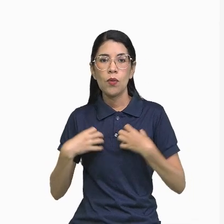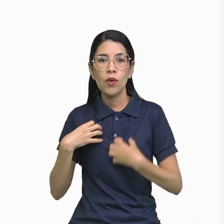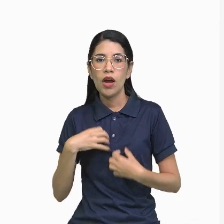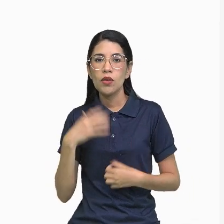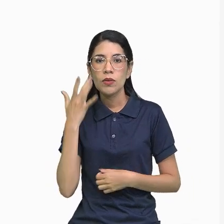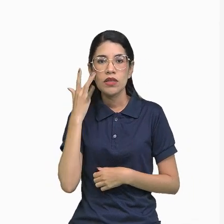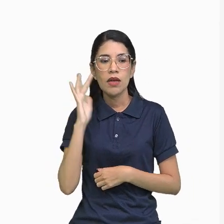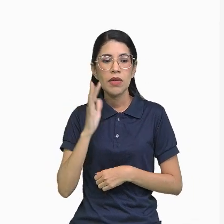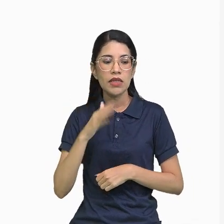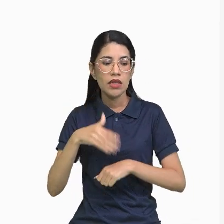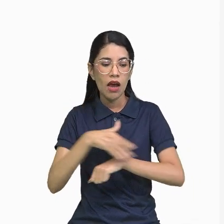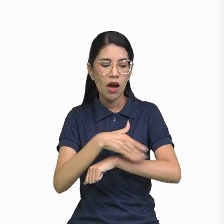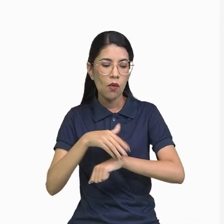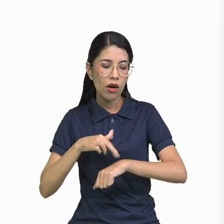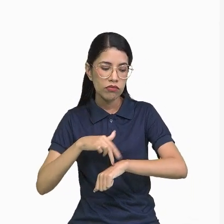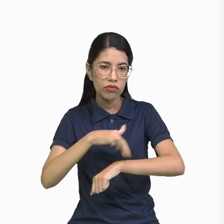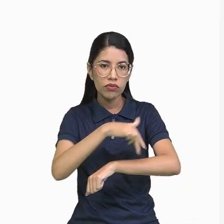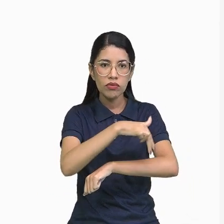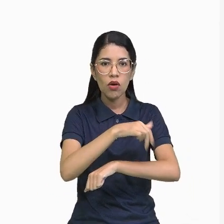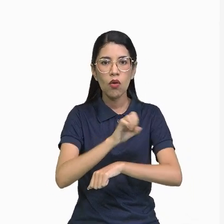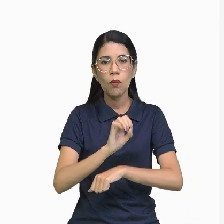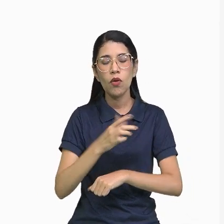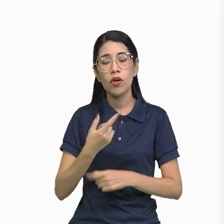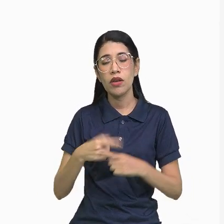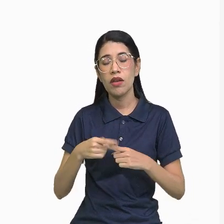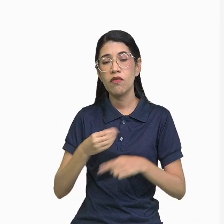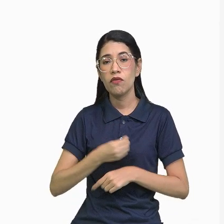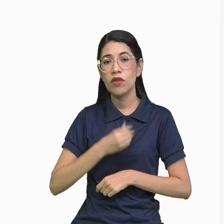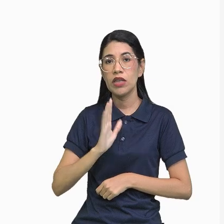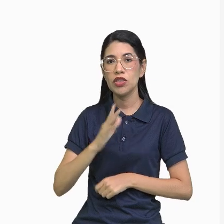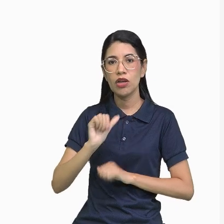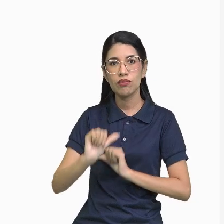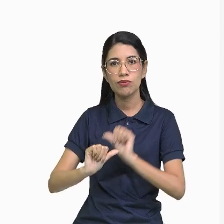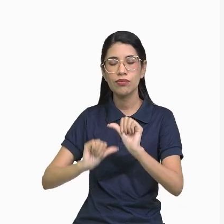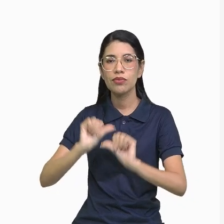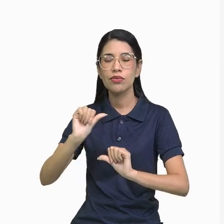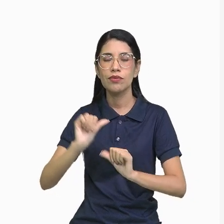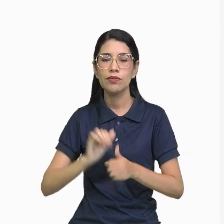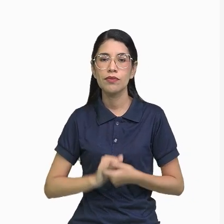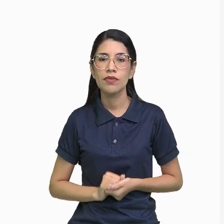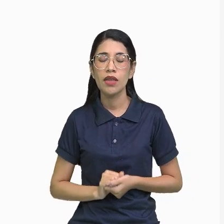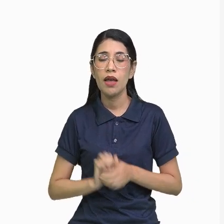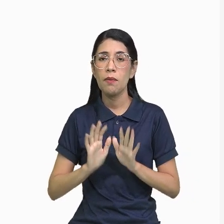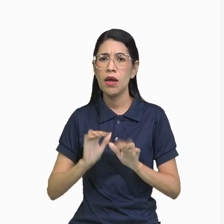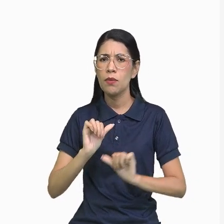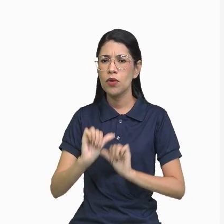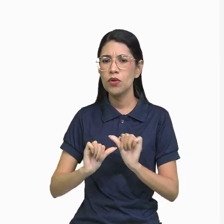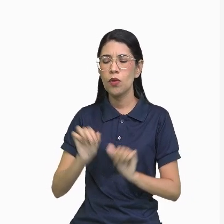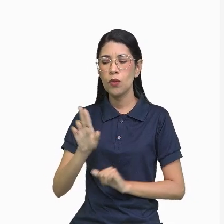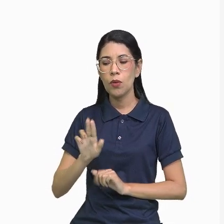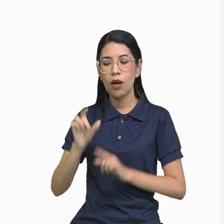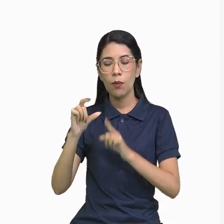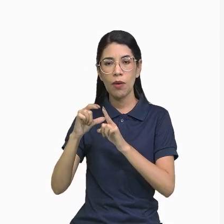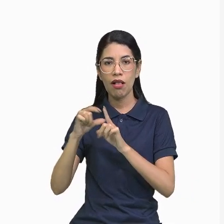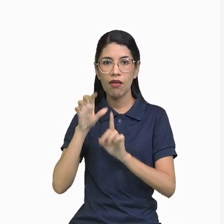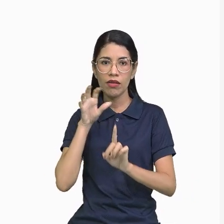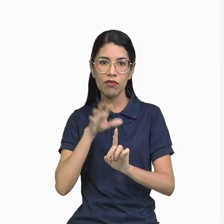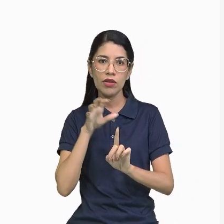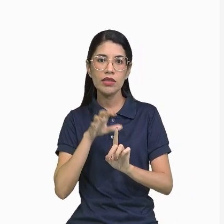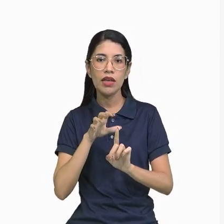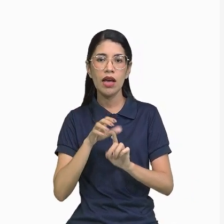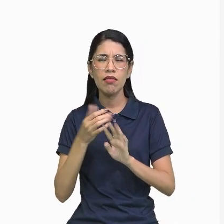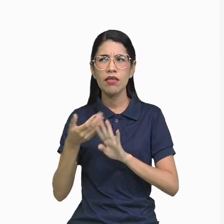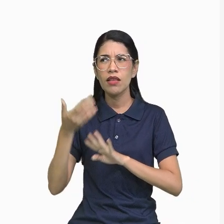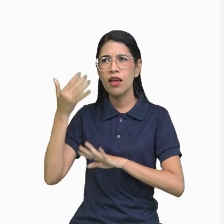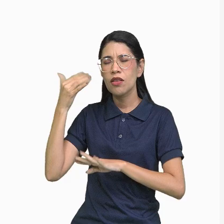se atravessaria a rua, pois sua vida já estava mudada. E mudada por palavras. Desde